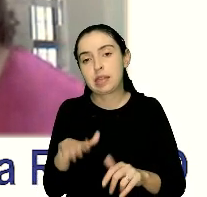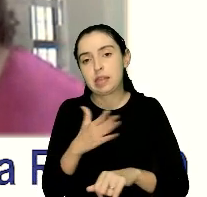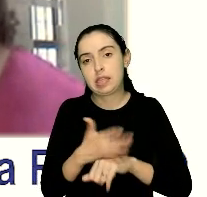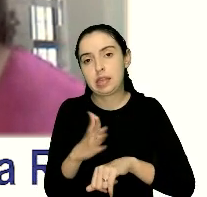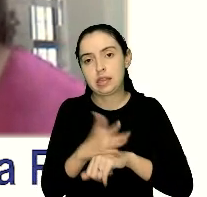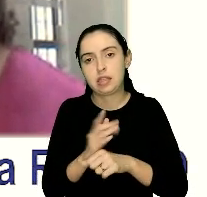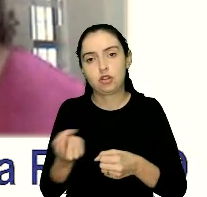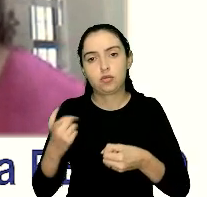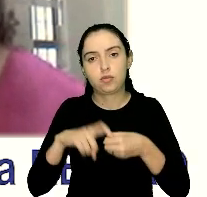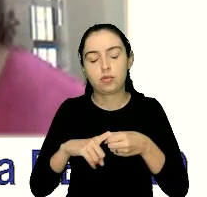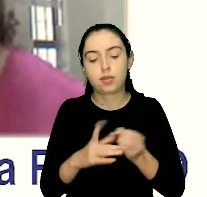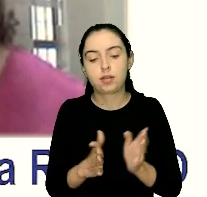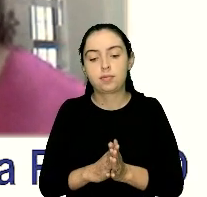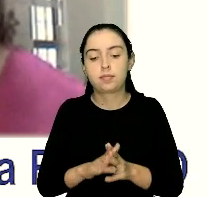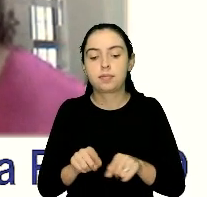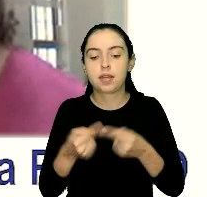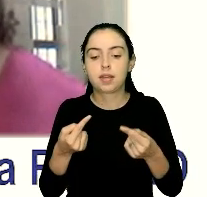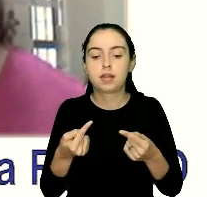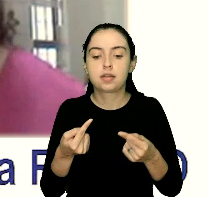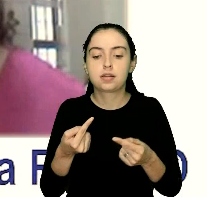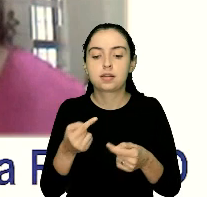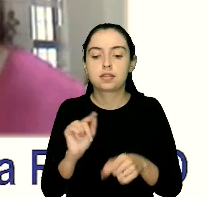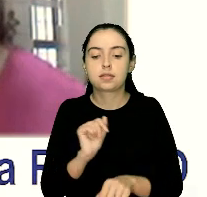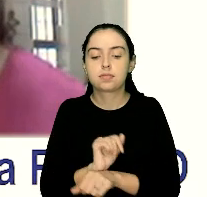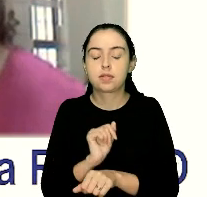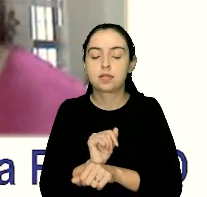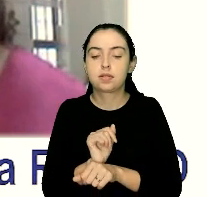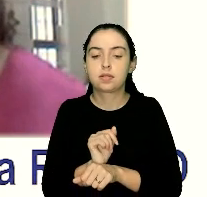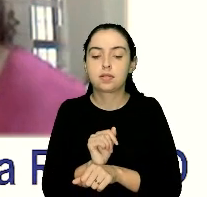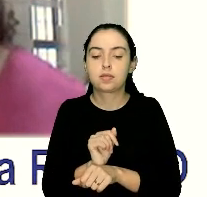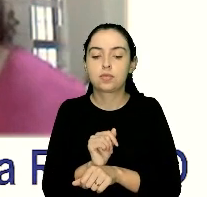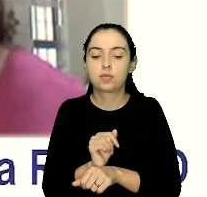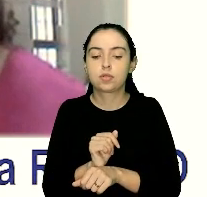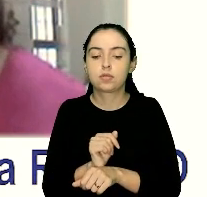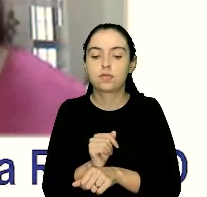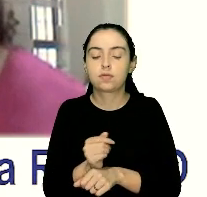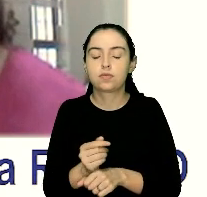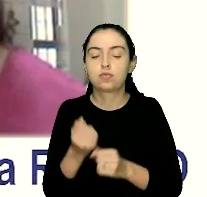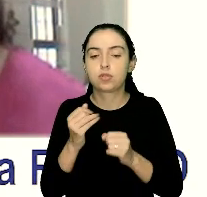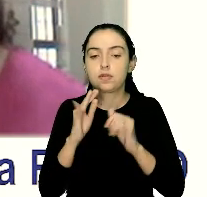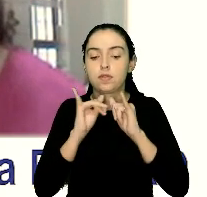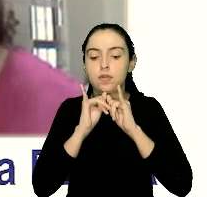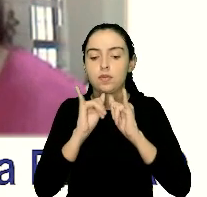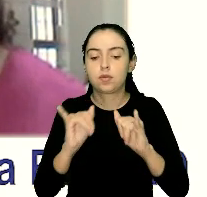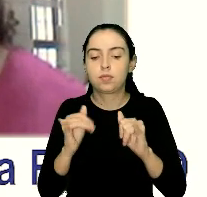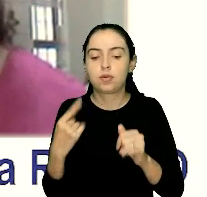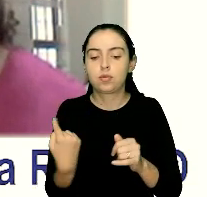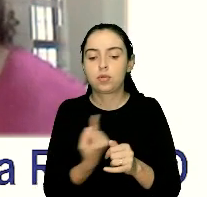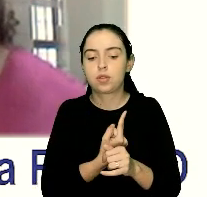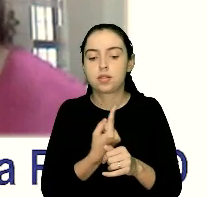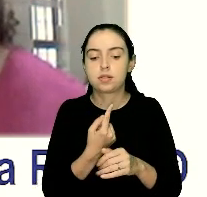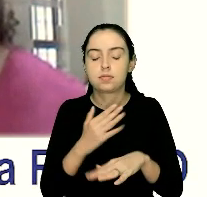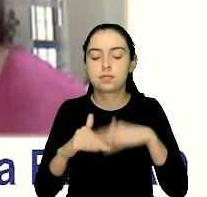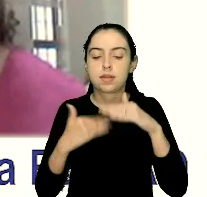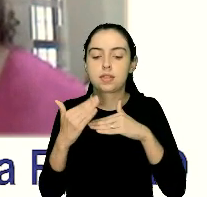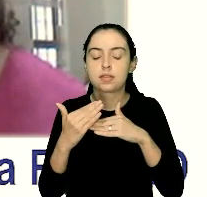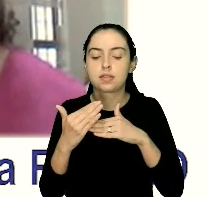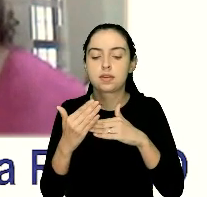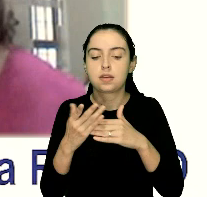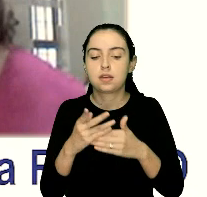enquanto isso, eu já vou aqui anunciando que nós vamos passar a palestra